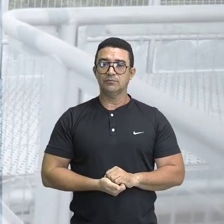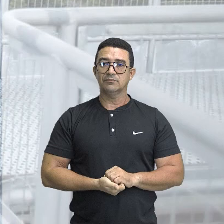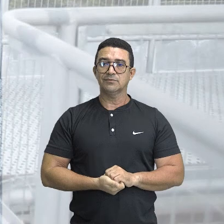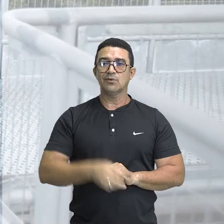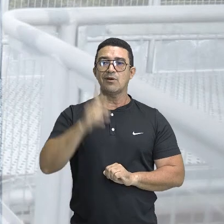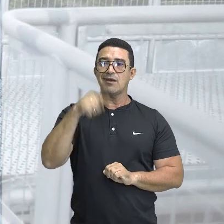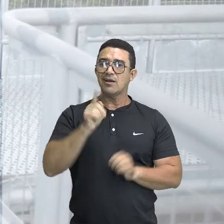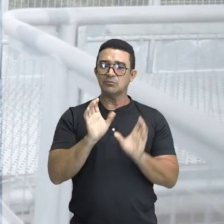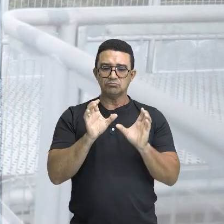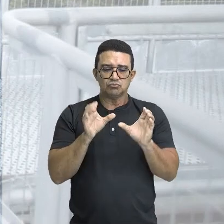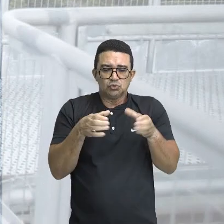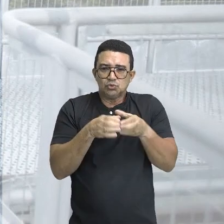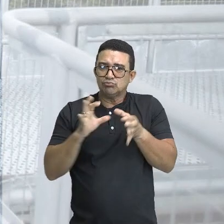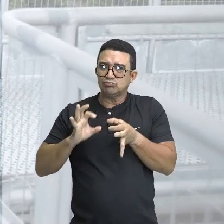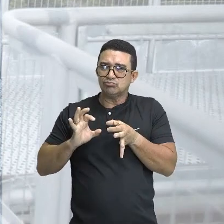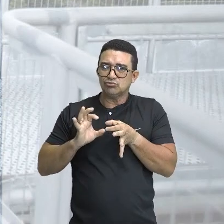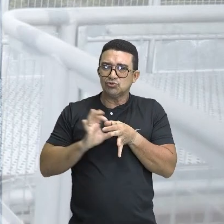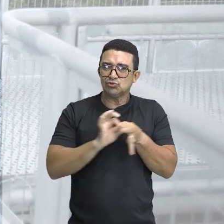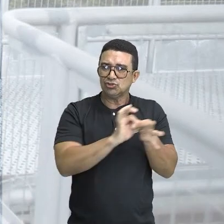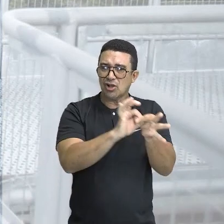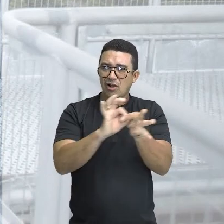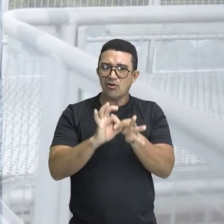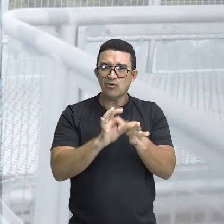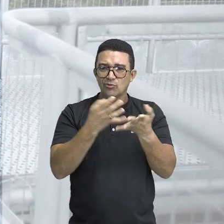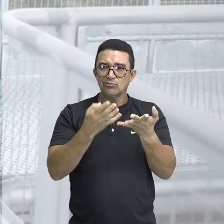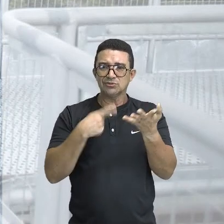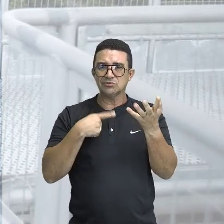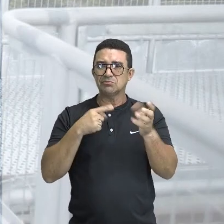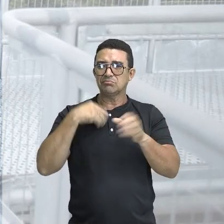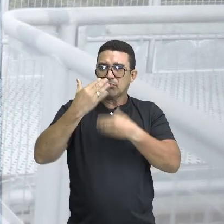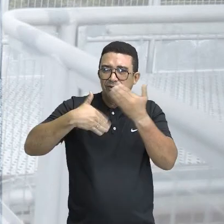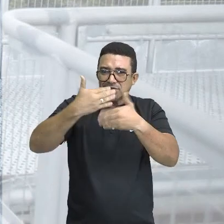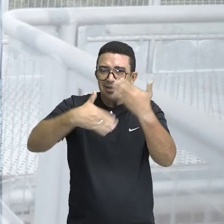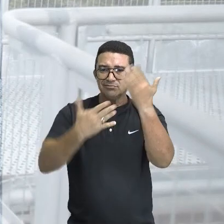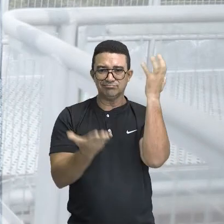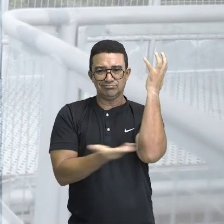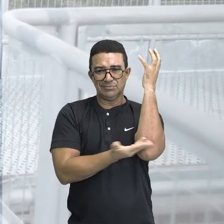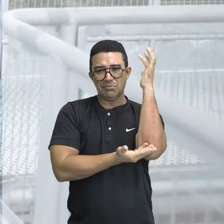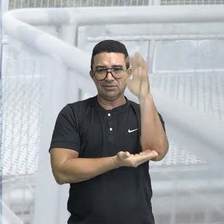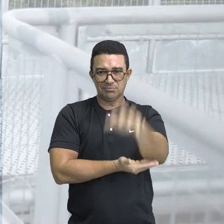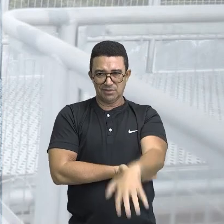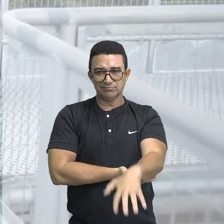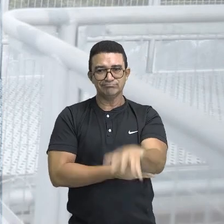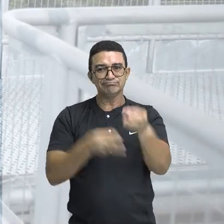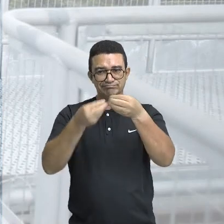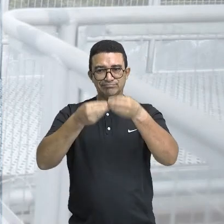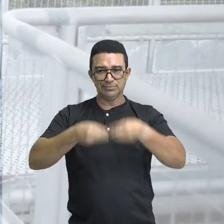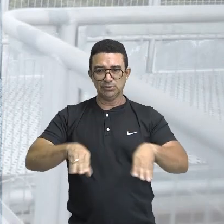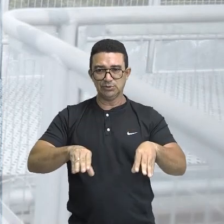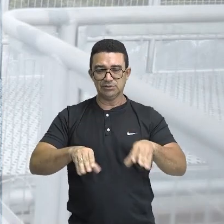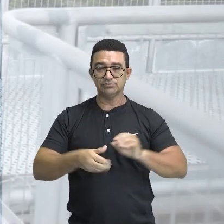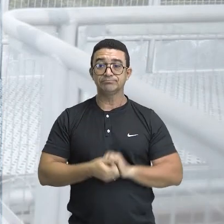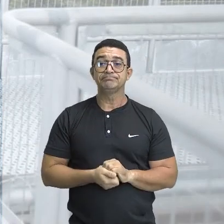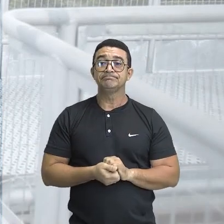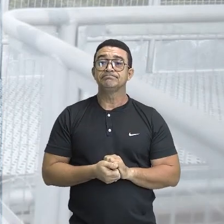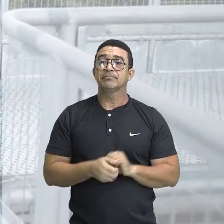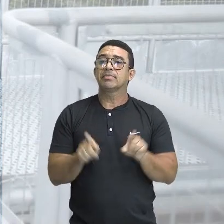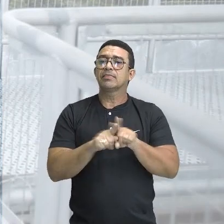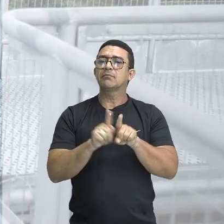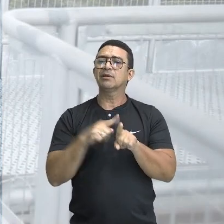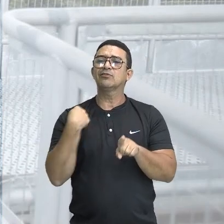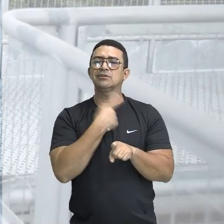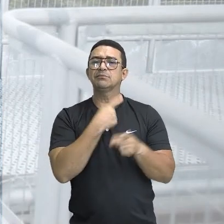realmente um conjunto, todo esse processo de desmatamento. Mas isso, né, a gente também acaba observando que